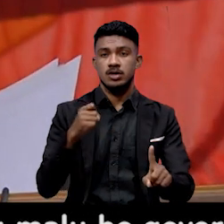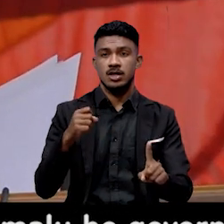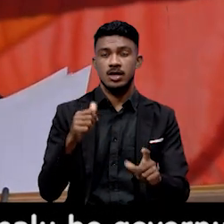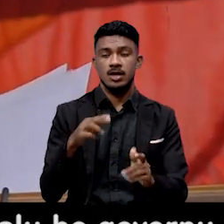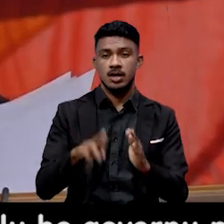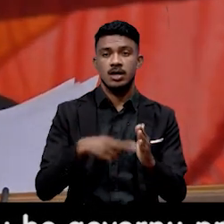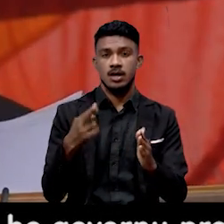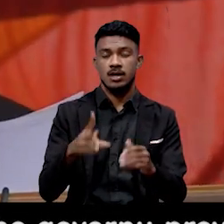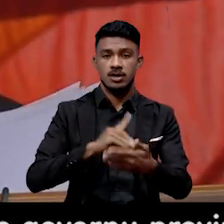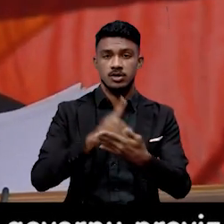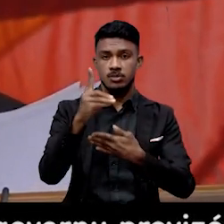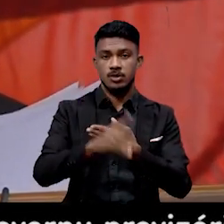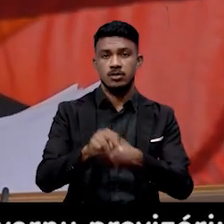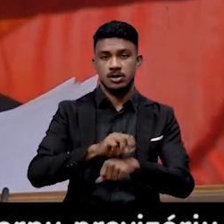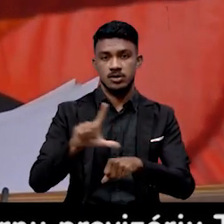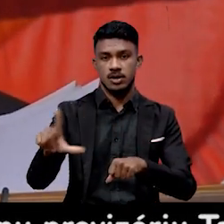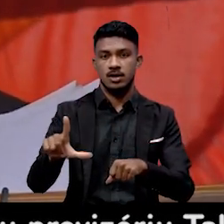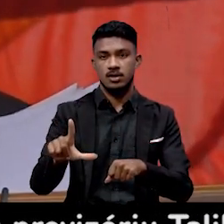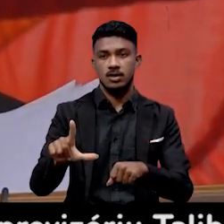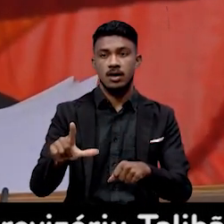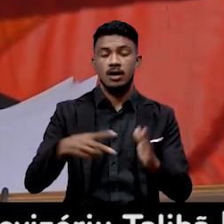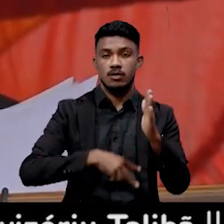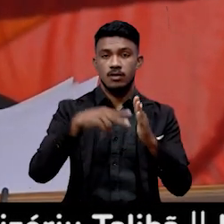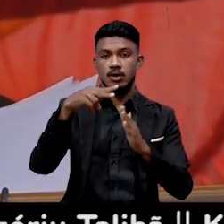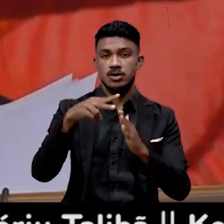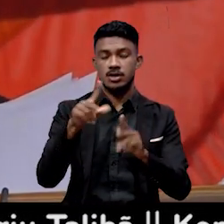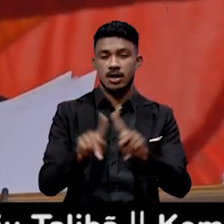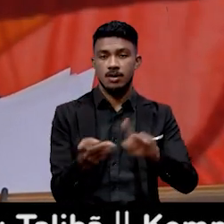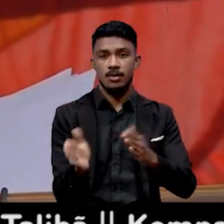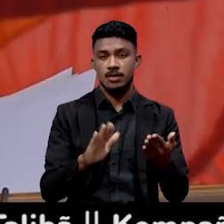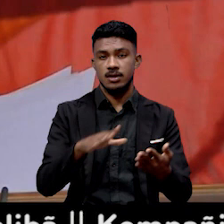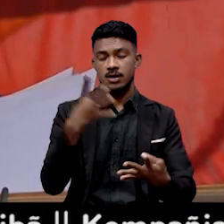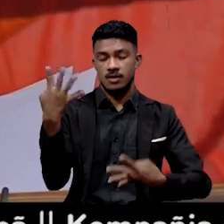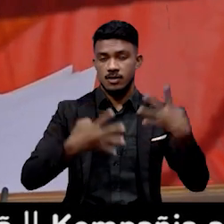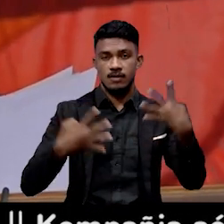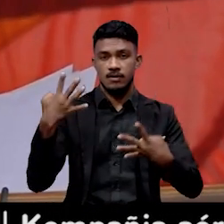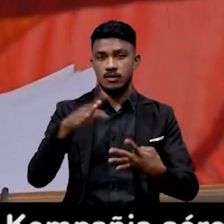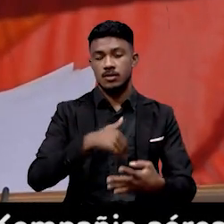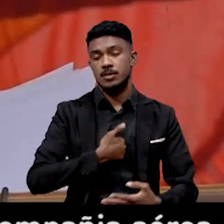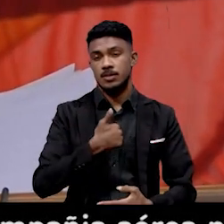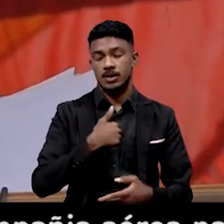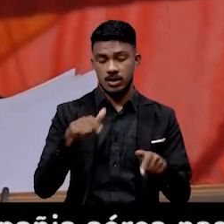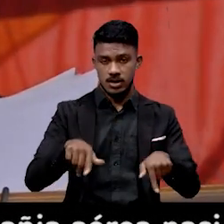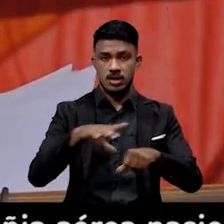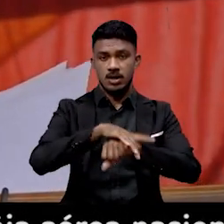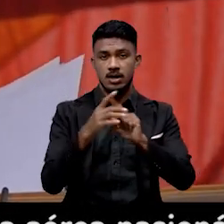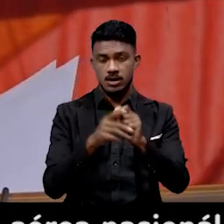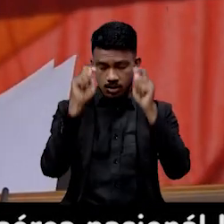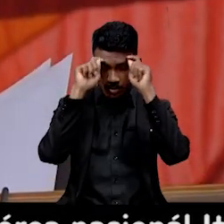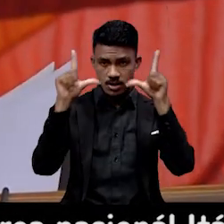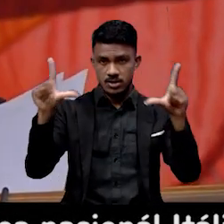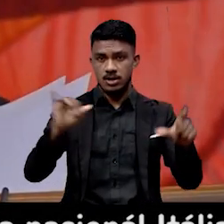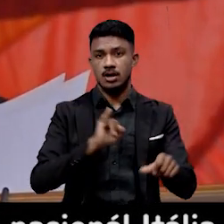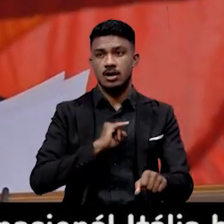de desenvolvimento nacional. A tu valoriza a minha heroína, no herói sira, minha sacrifício para a idade de Timor-Leste. A tu